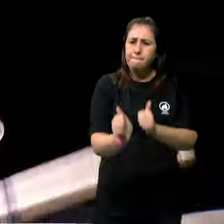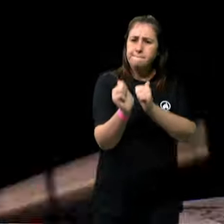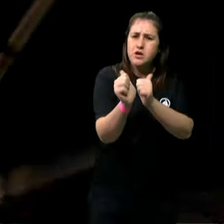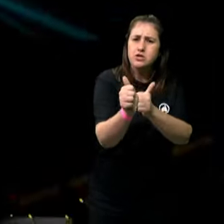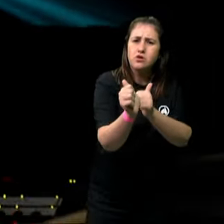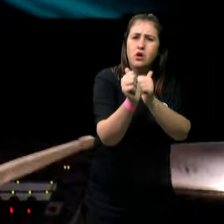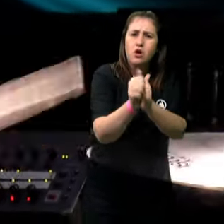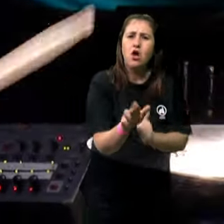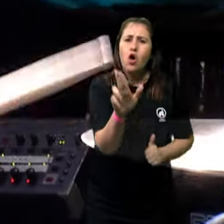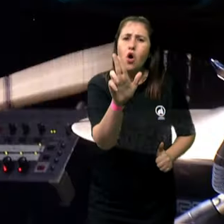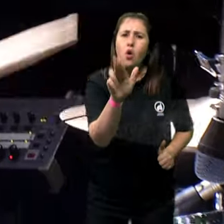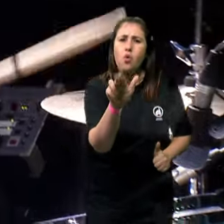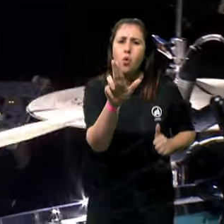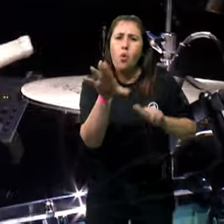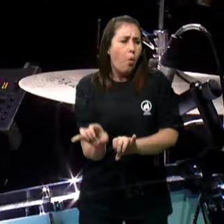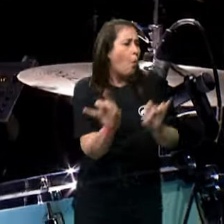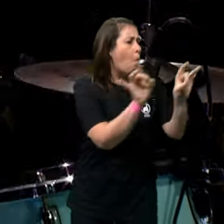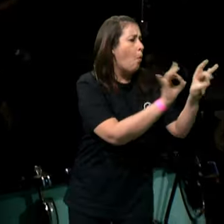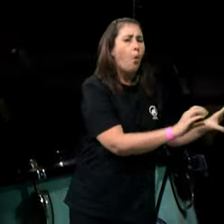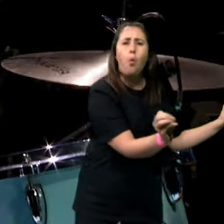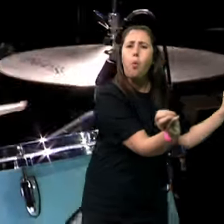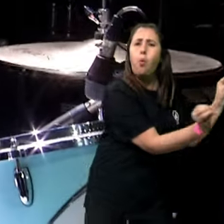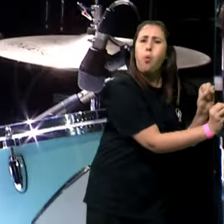mas não abandonar